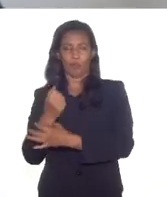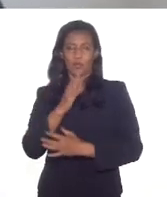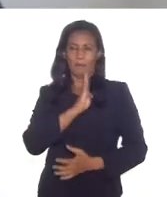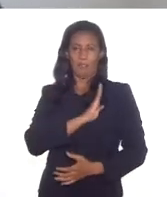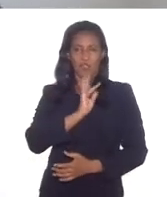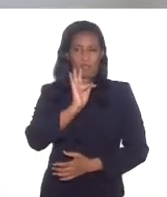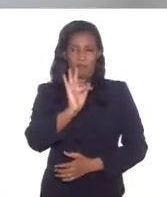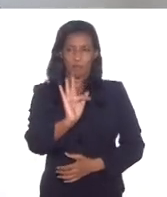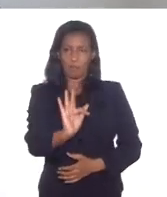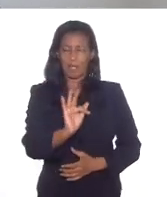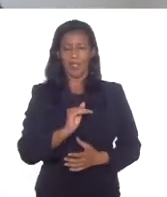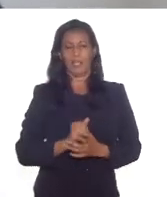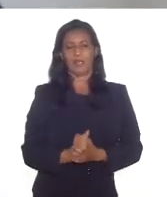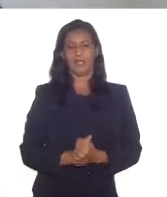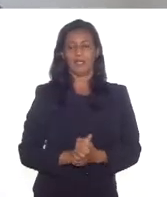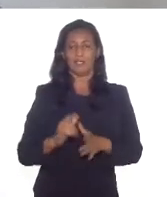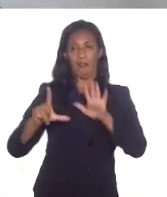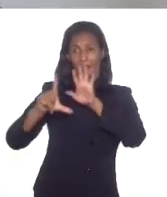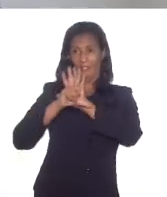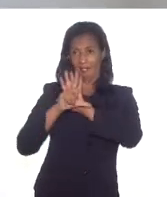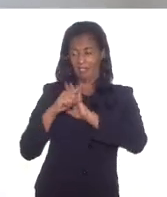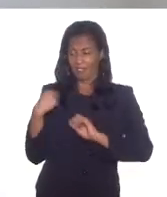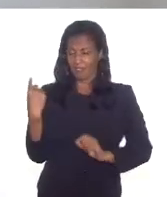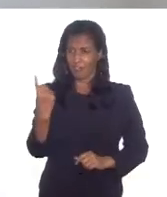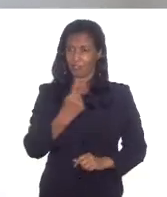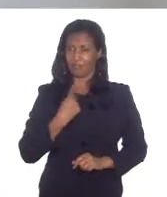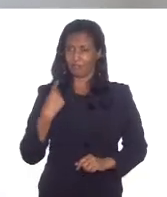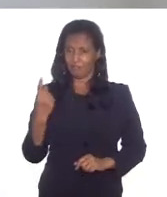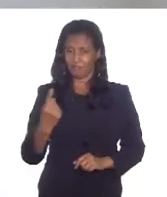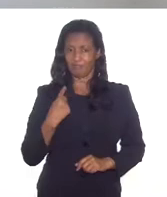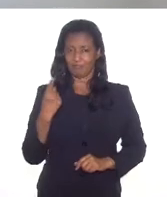né? A lei de nossa autoria, que